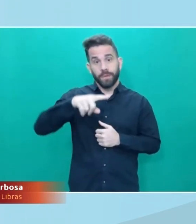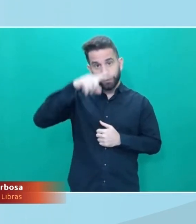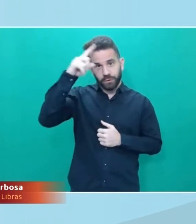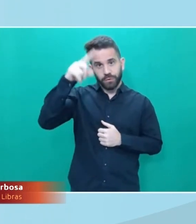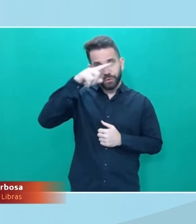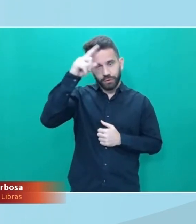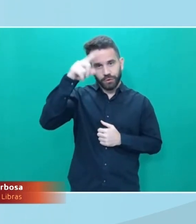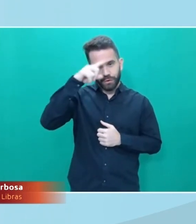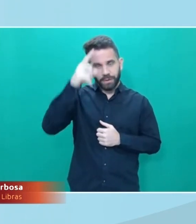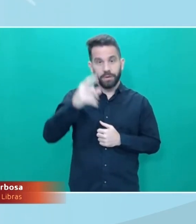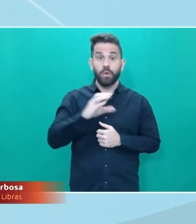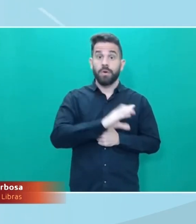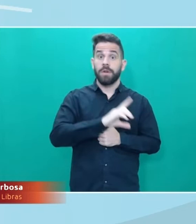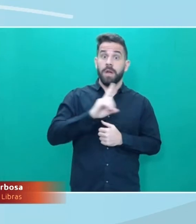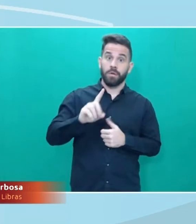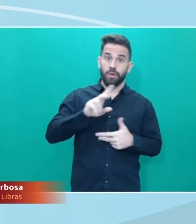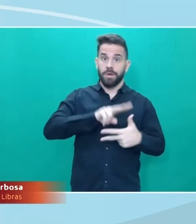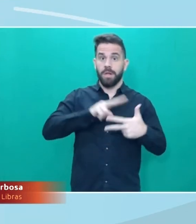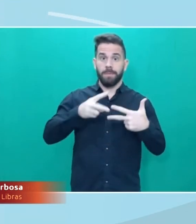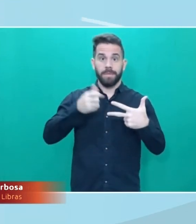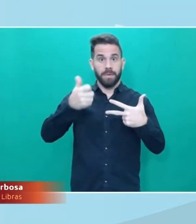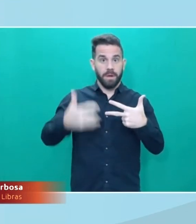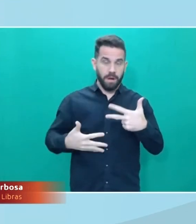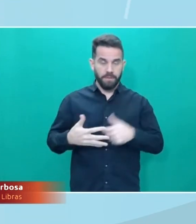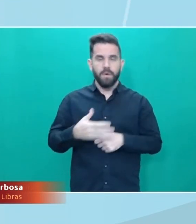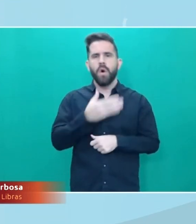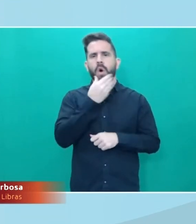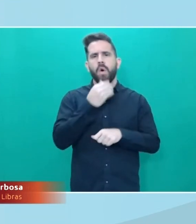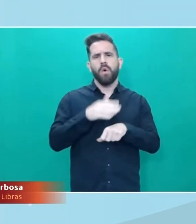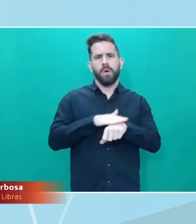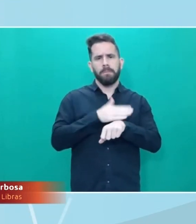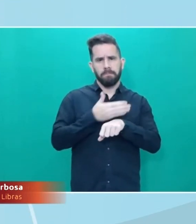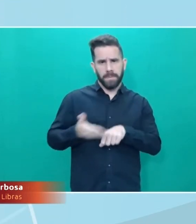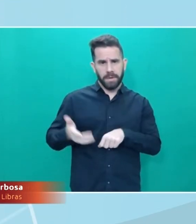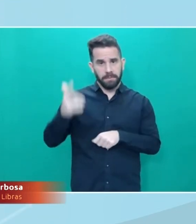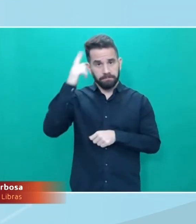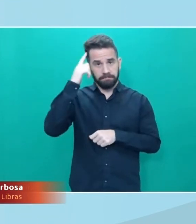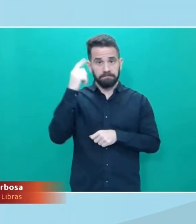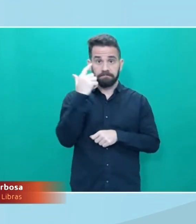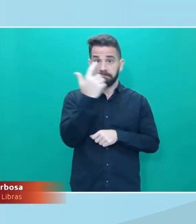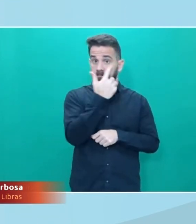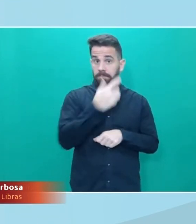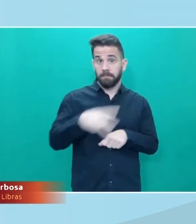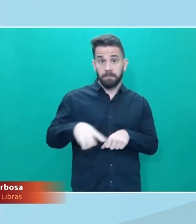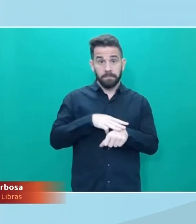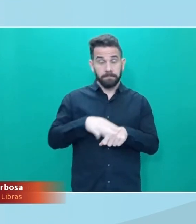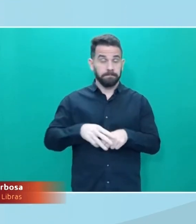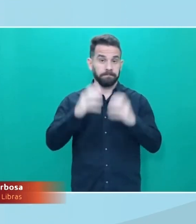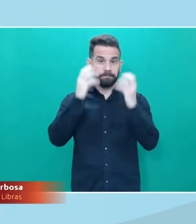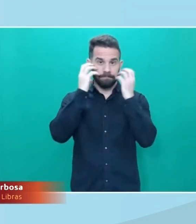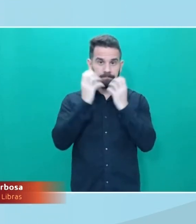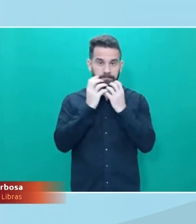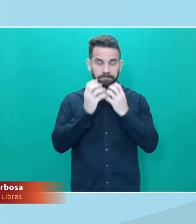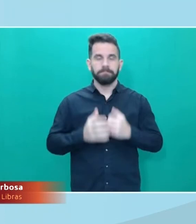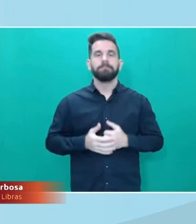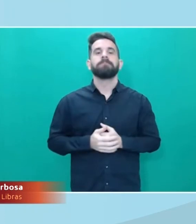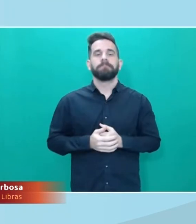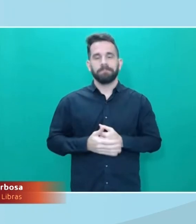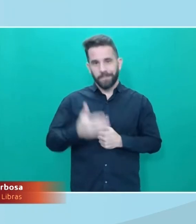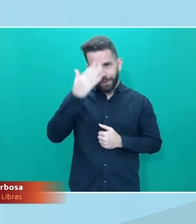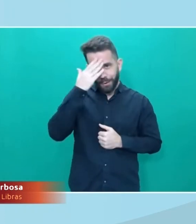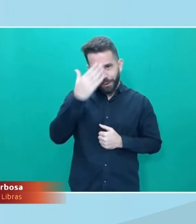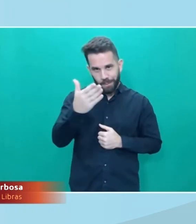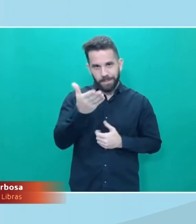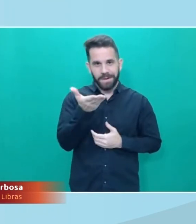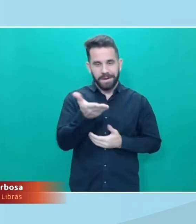Barbosa, coordenador do Labitave. Ele é um homem de pele clara, cabelos e olhos castanhos e usa uma barba cheia. Muito obrigada pela sua